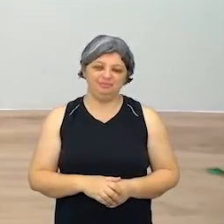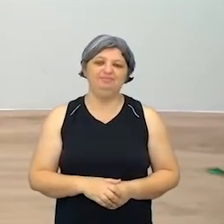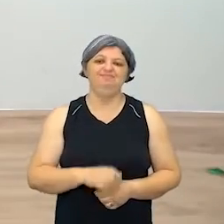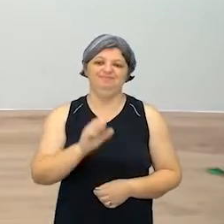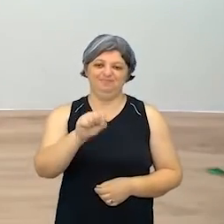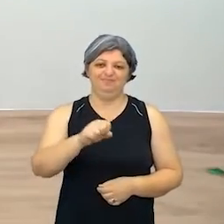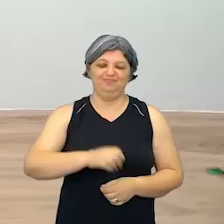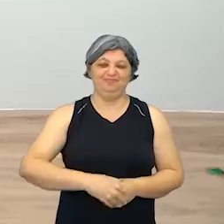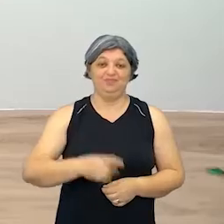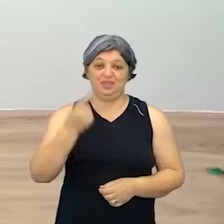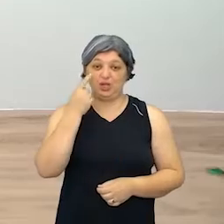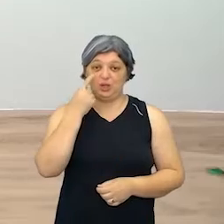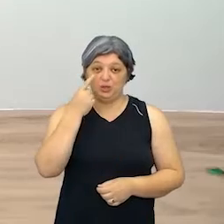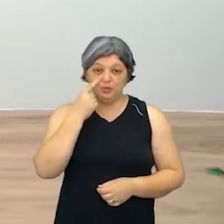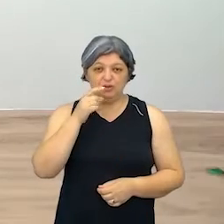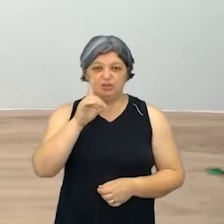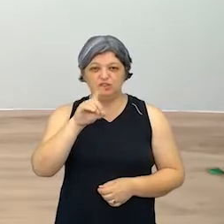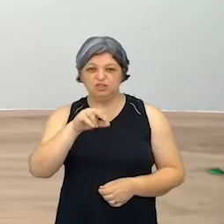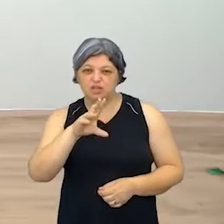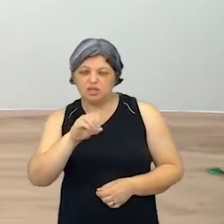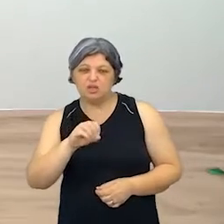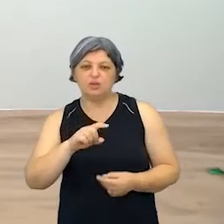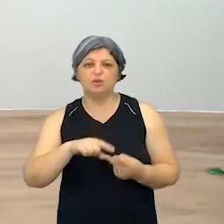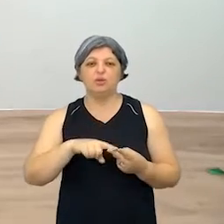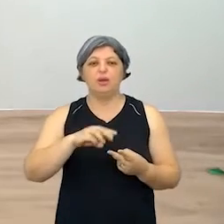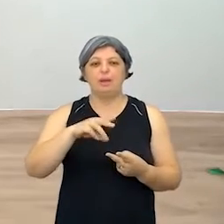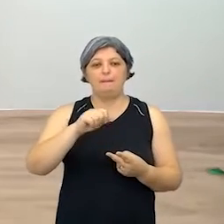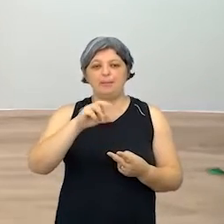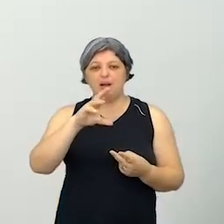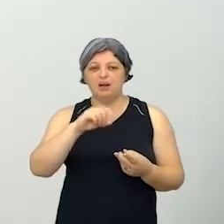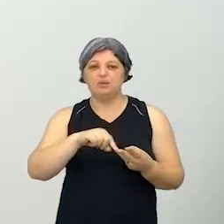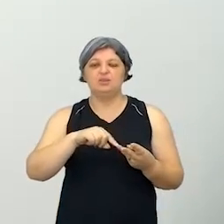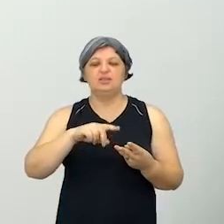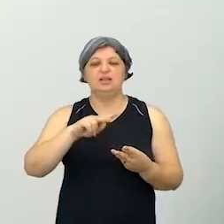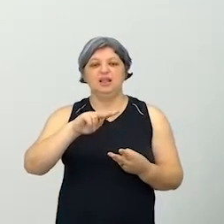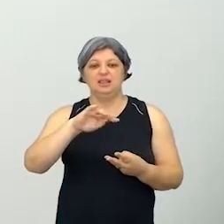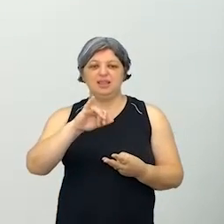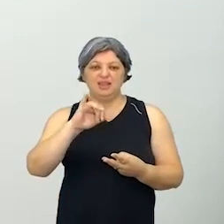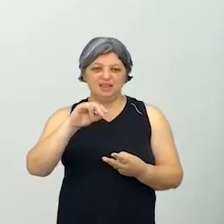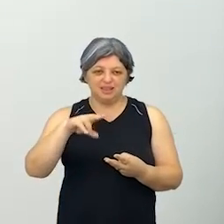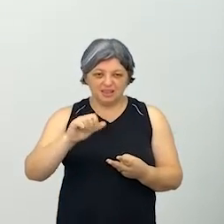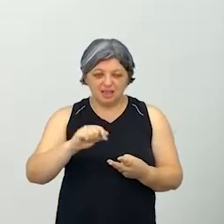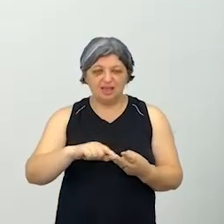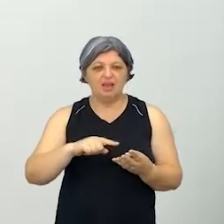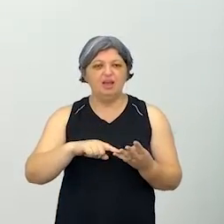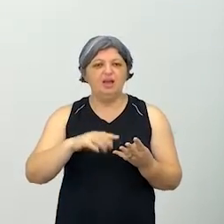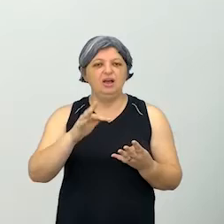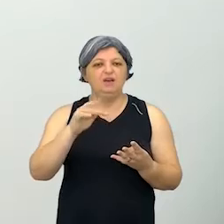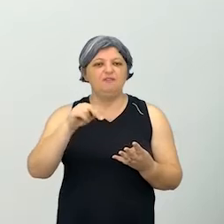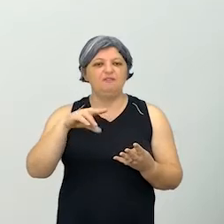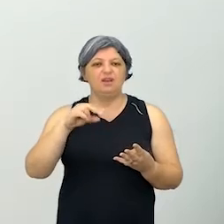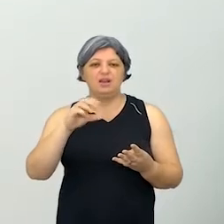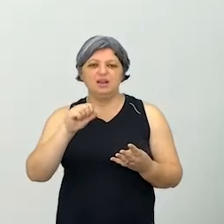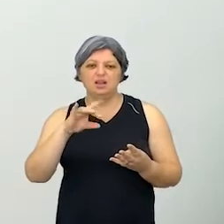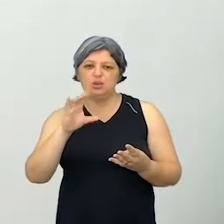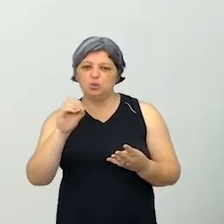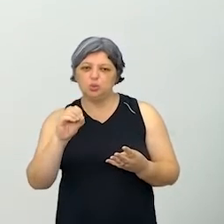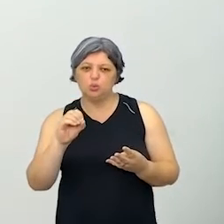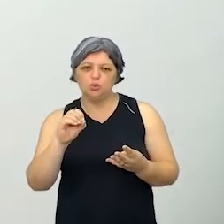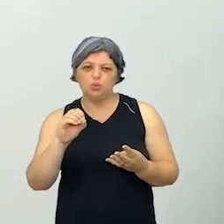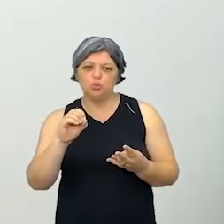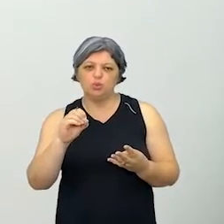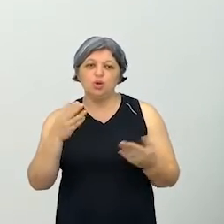Olha, eu vi por aí o Dino, o Marcos, a Tainá, o Fernando. Quem que está na mídia hoje, que eu não